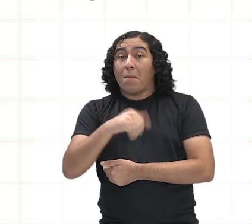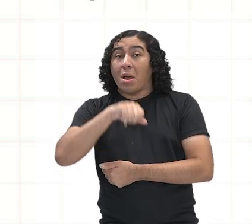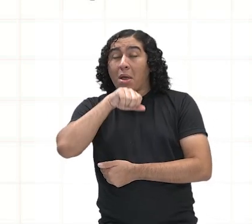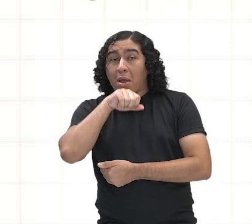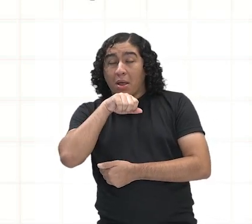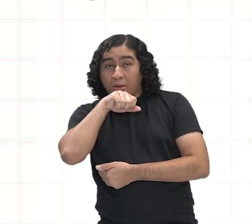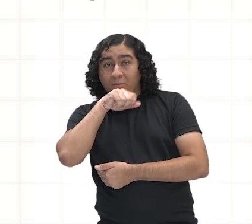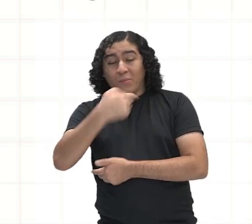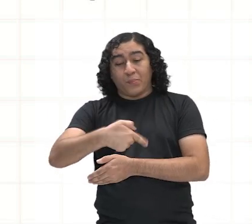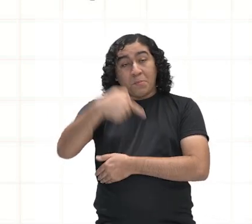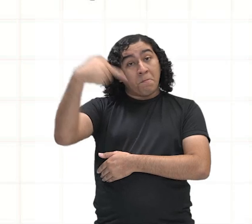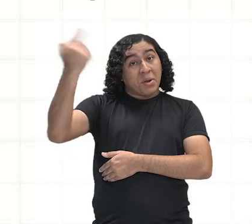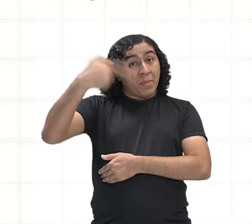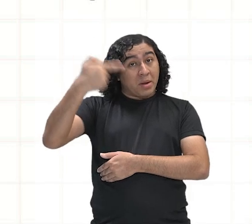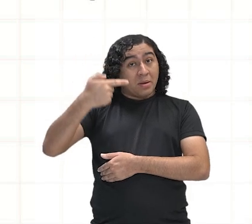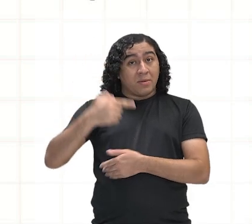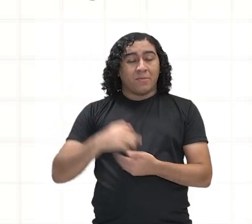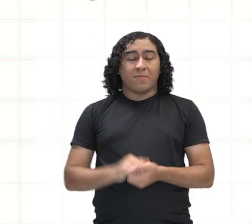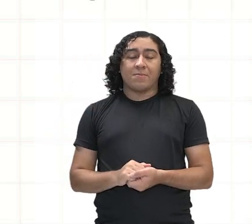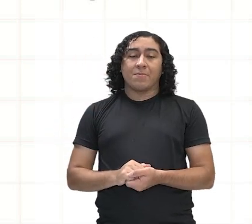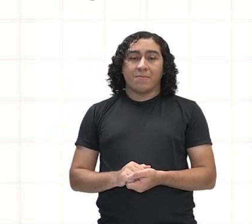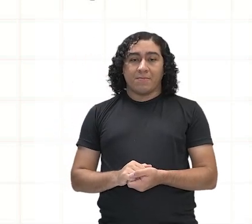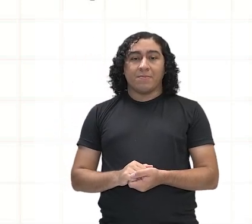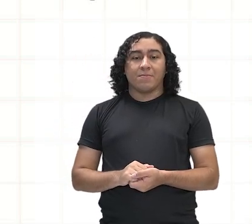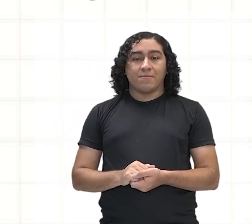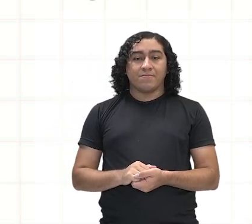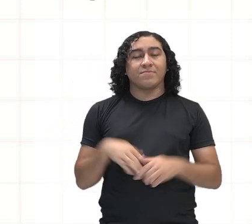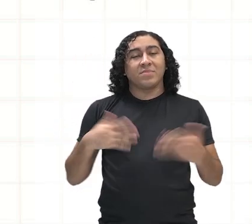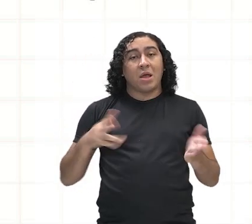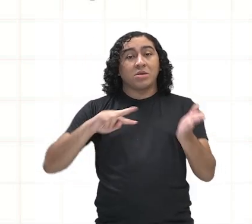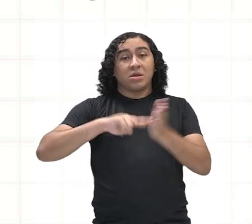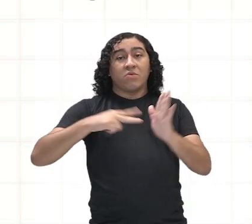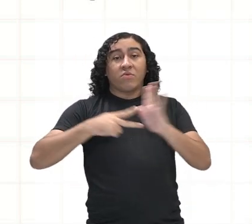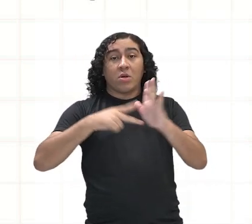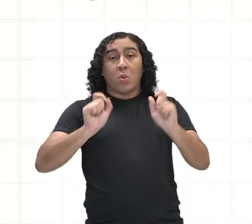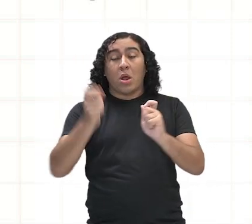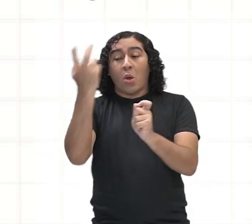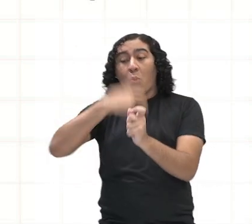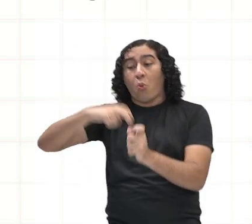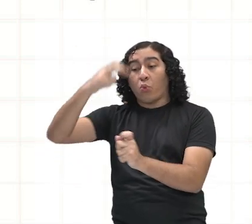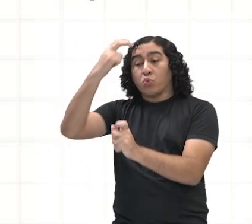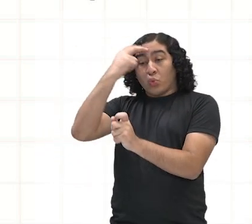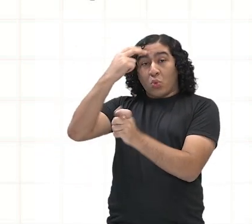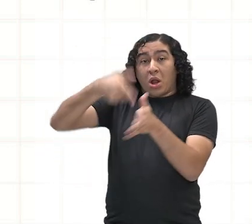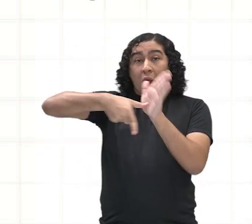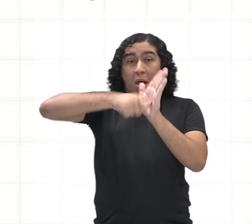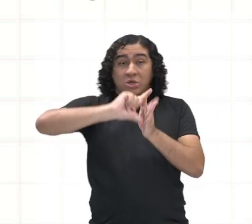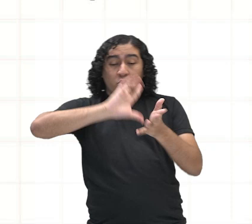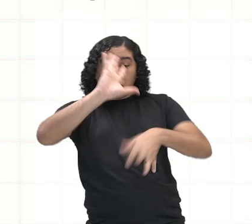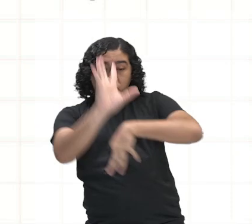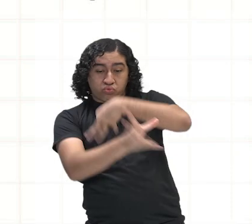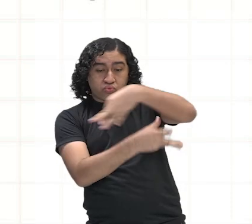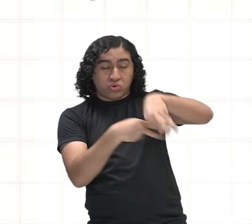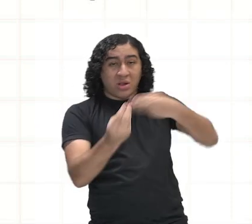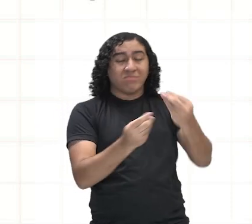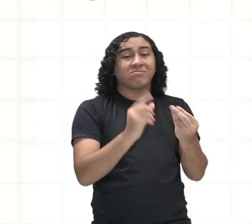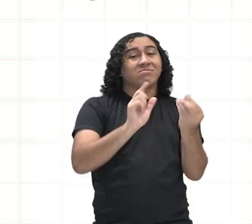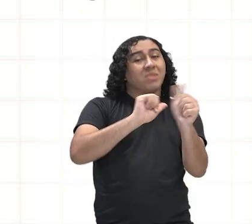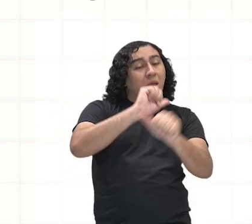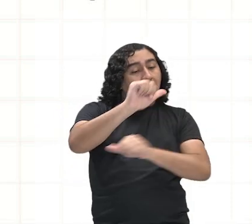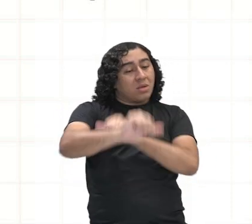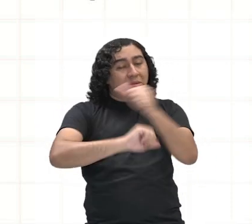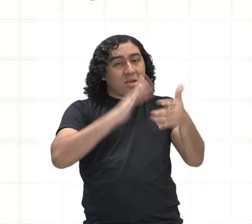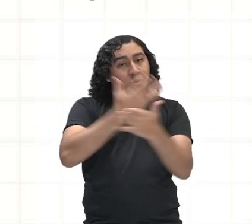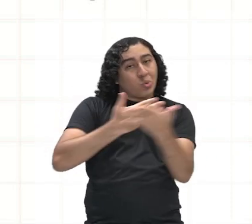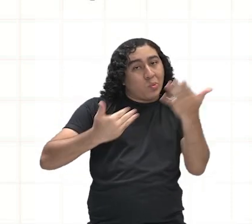primeiro. Essa fase marcou, então, a substituição da cultura micênica pela gentílica. Gentílica, da